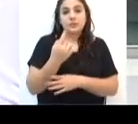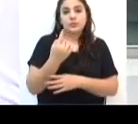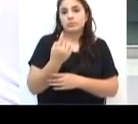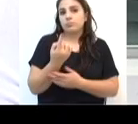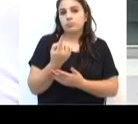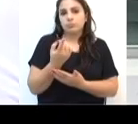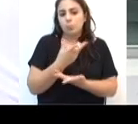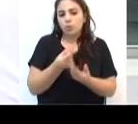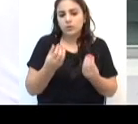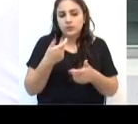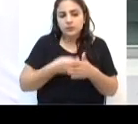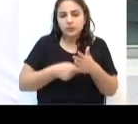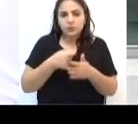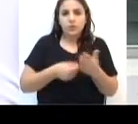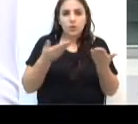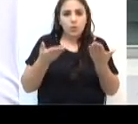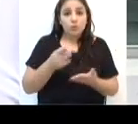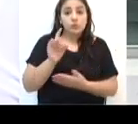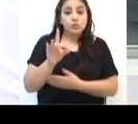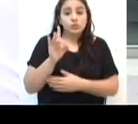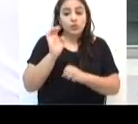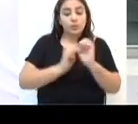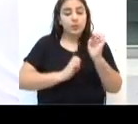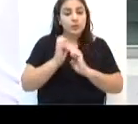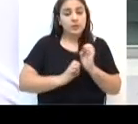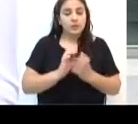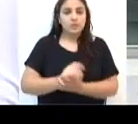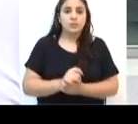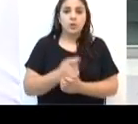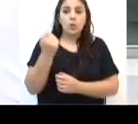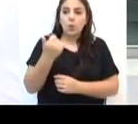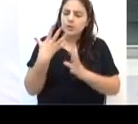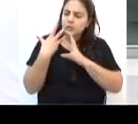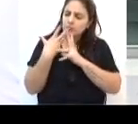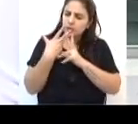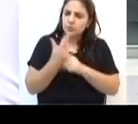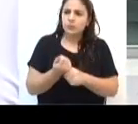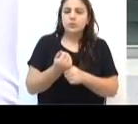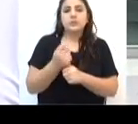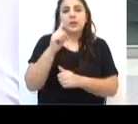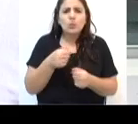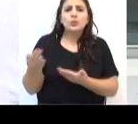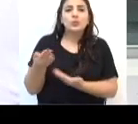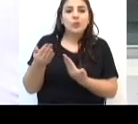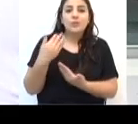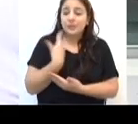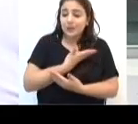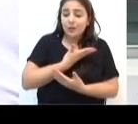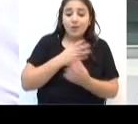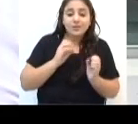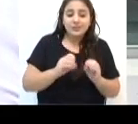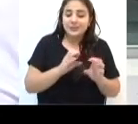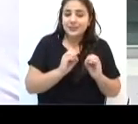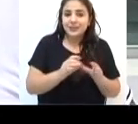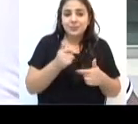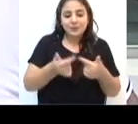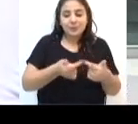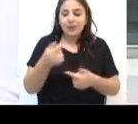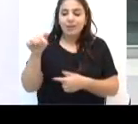nome dos 21 vereadores, não é em nosso nome. E também a Sociedade União Batuta dos Ferroviários.